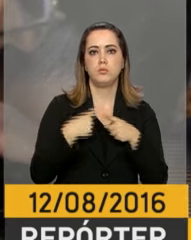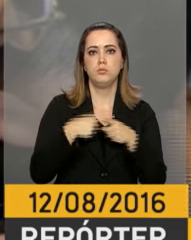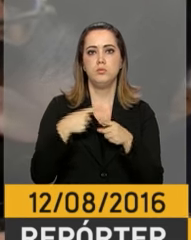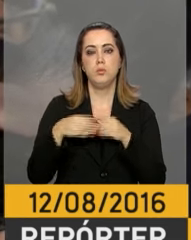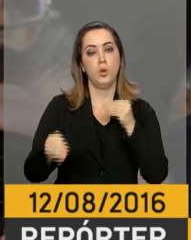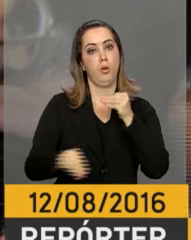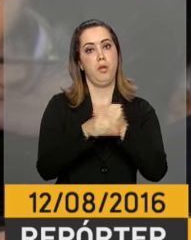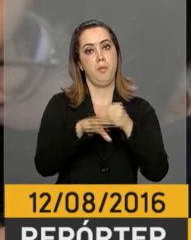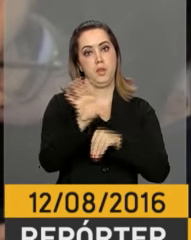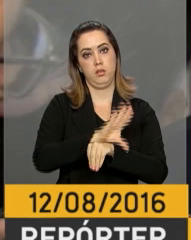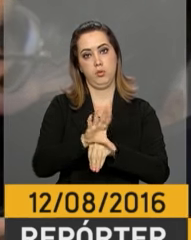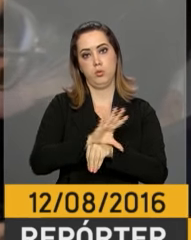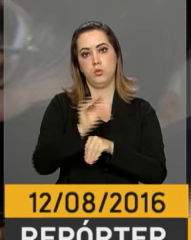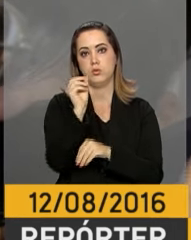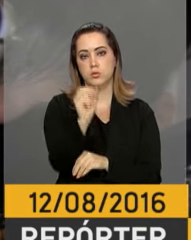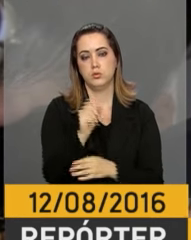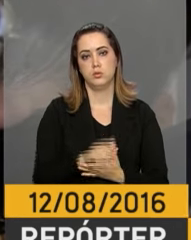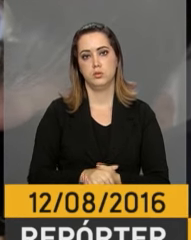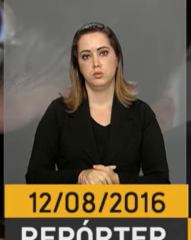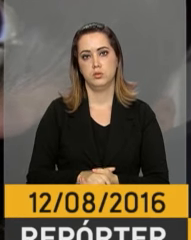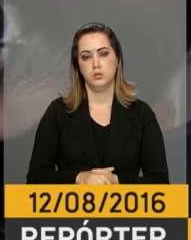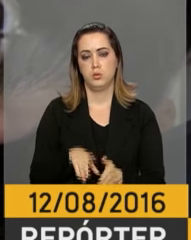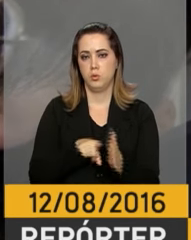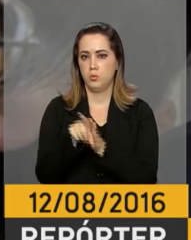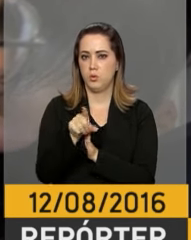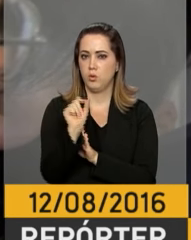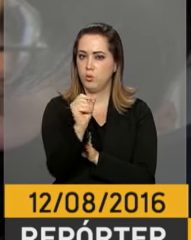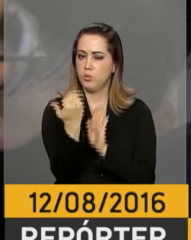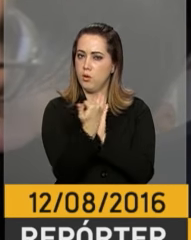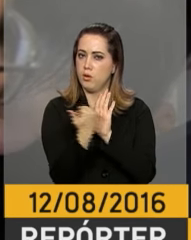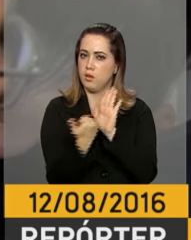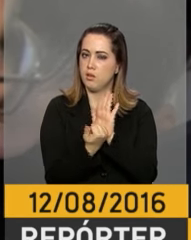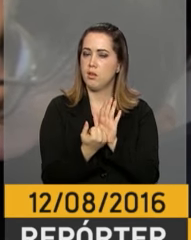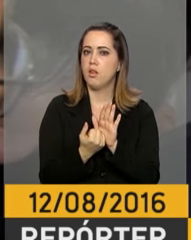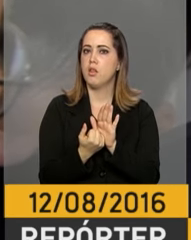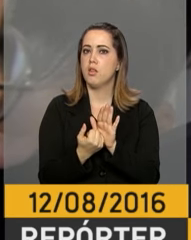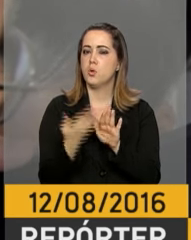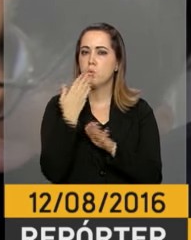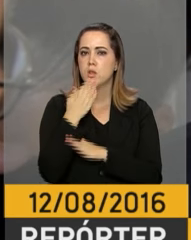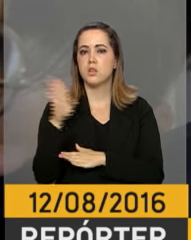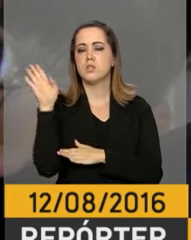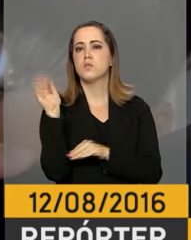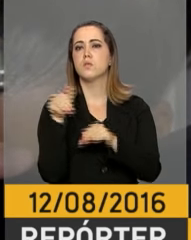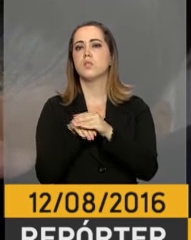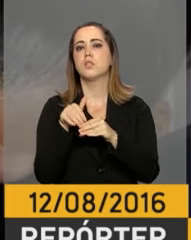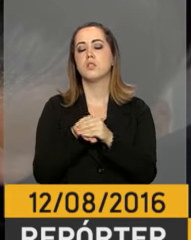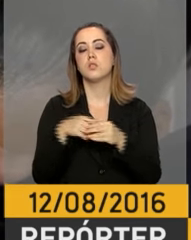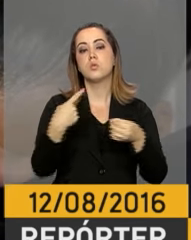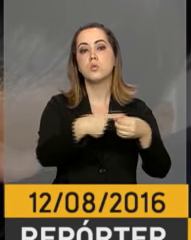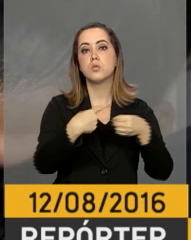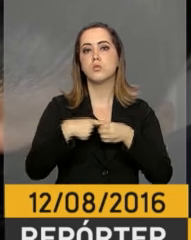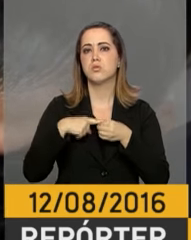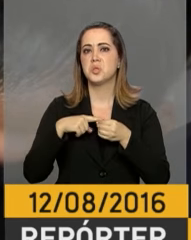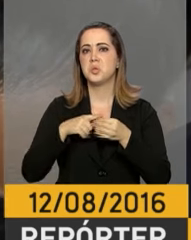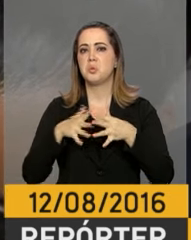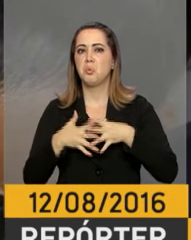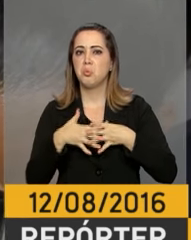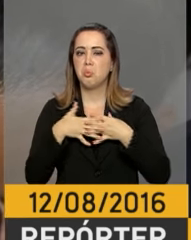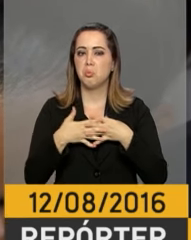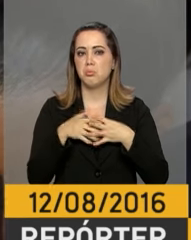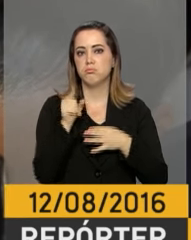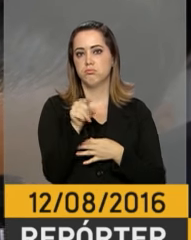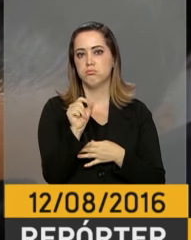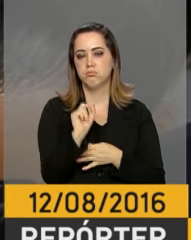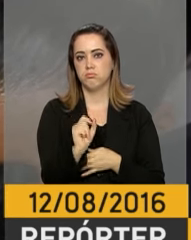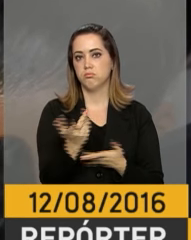constitucional. O calendário das eleições municipais não vai atrapalhar? Não, já foi aprovado, portanto, na